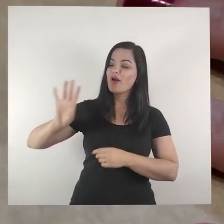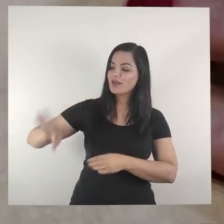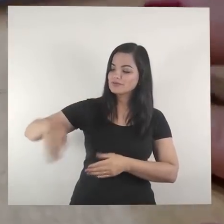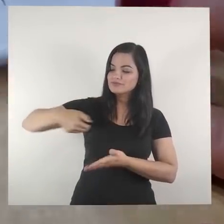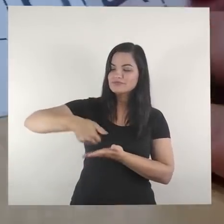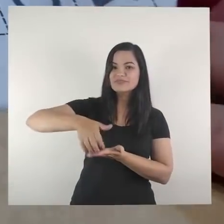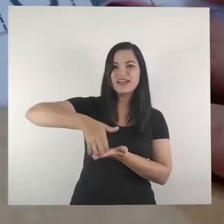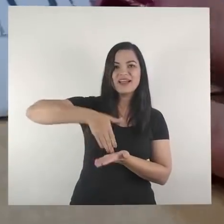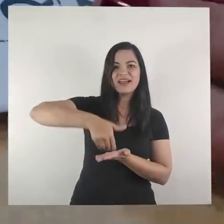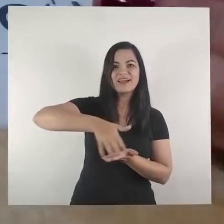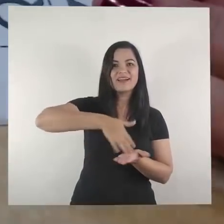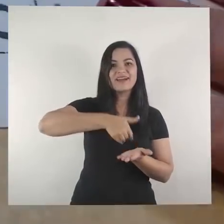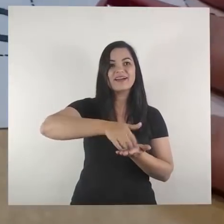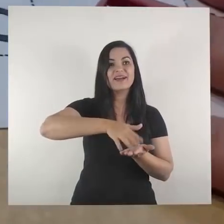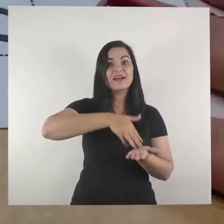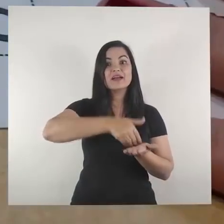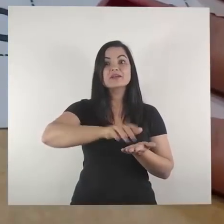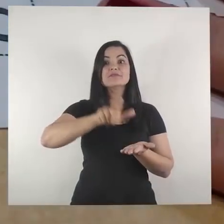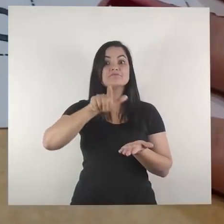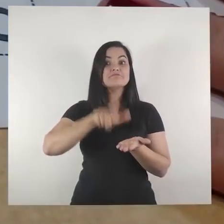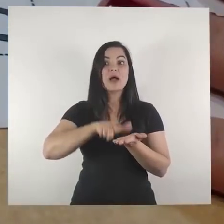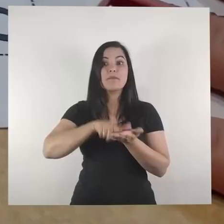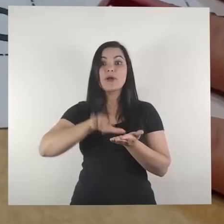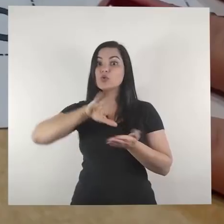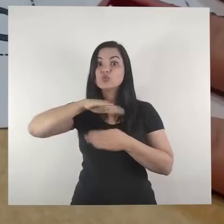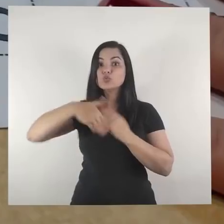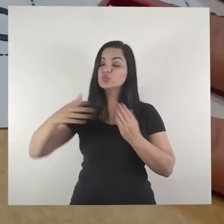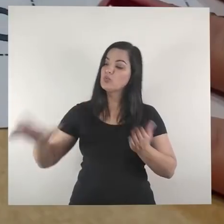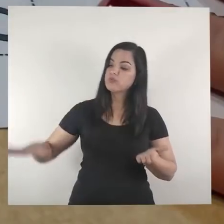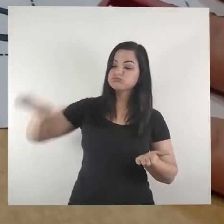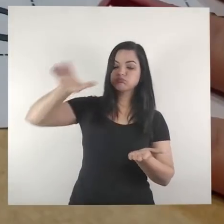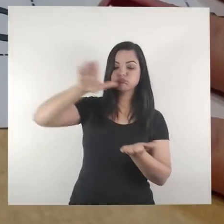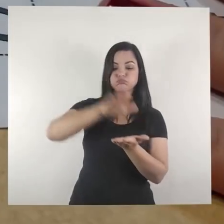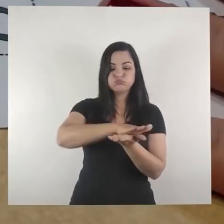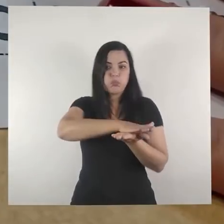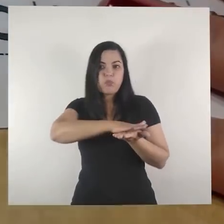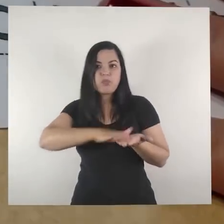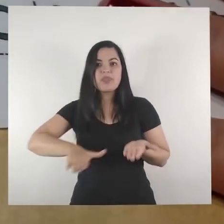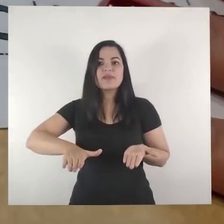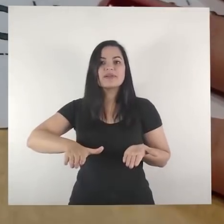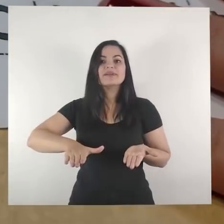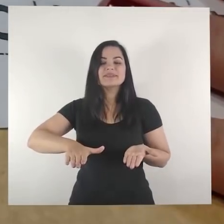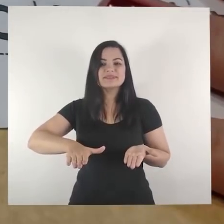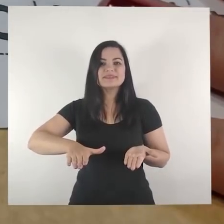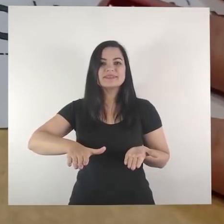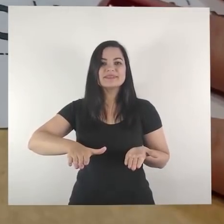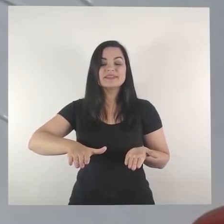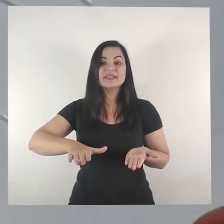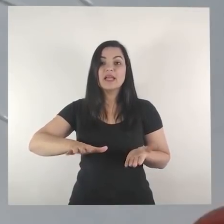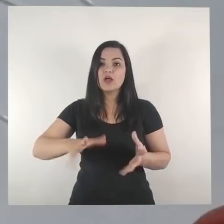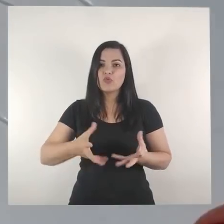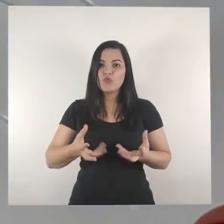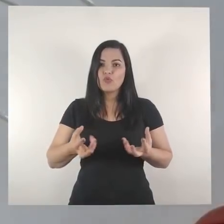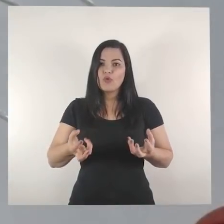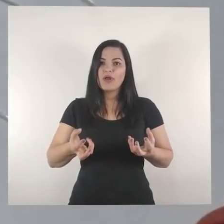folha inteirinha. Depois que secar, eu vou recortar. Eu faço assim, passo